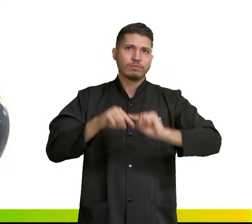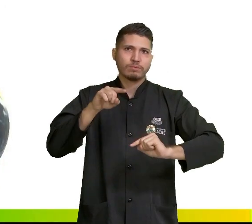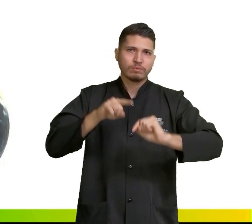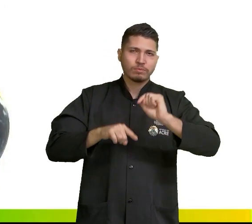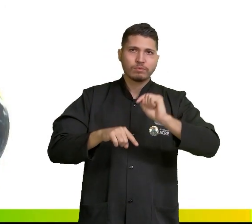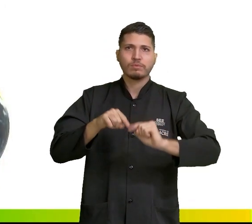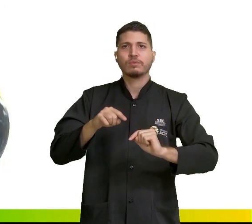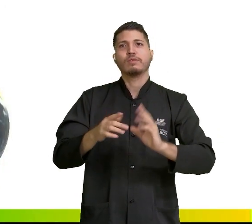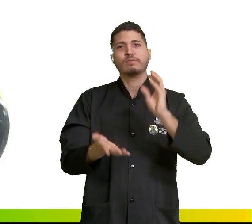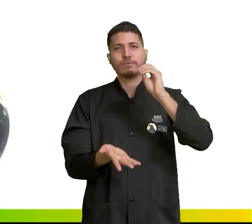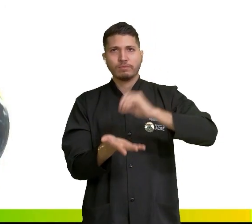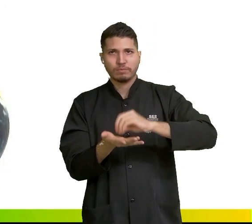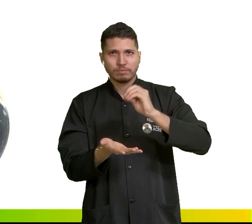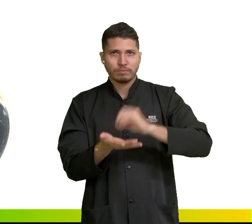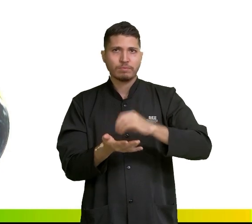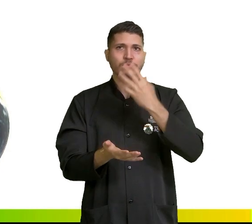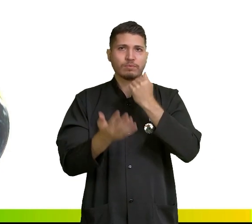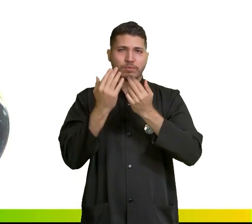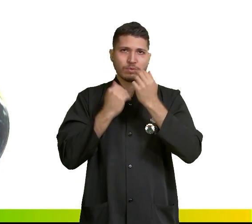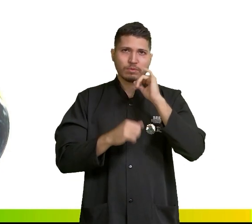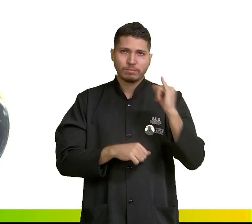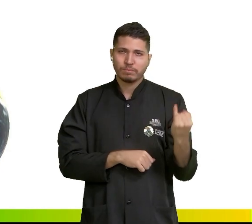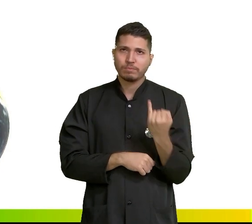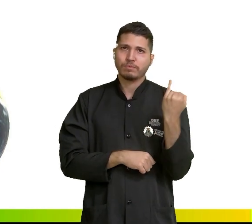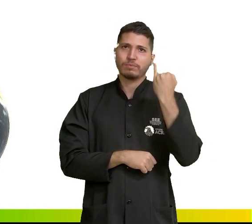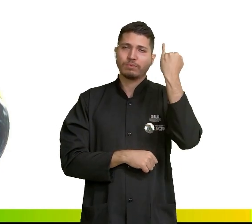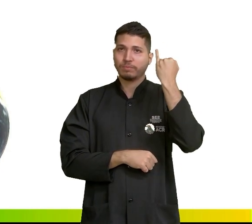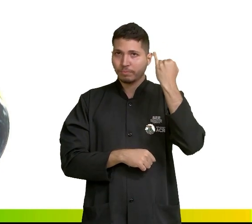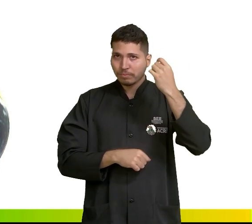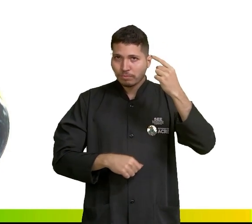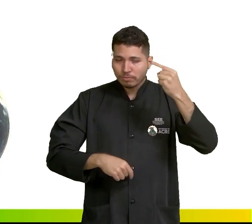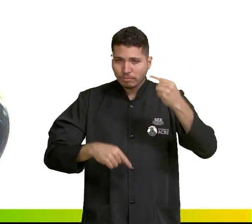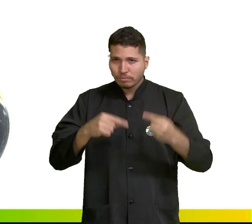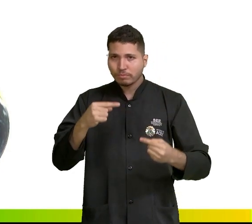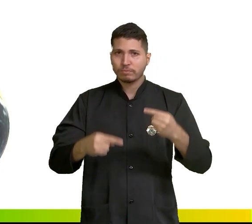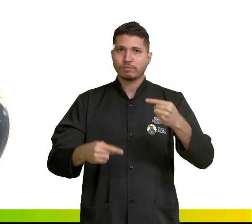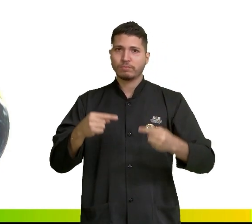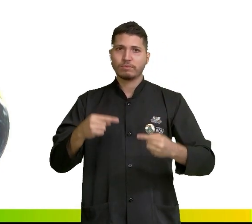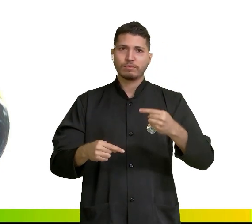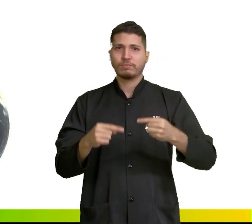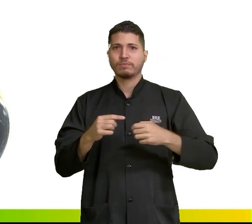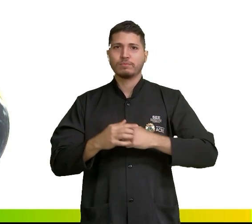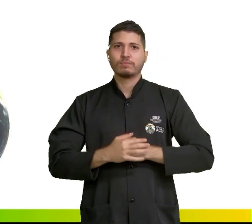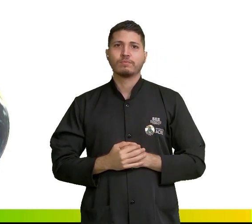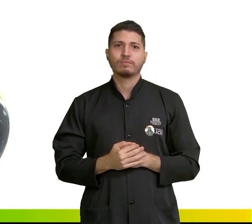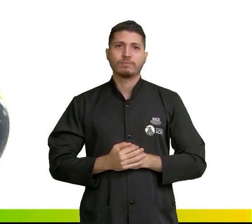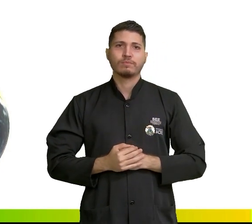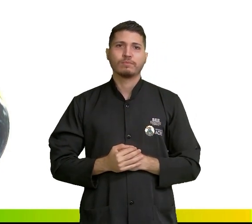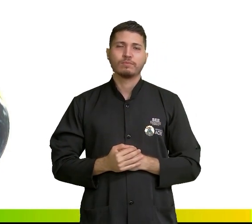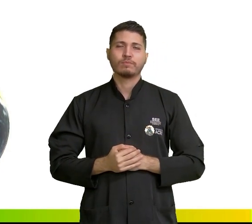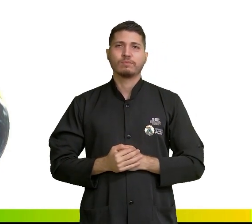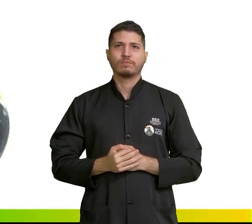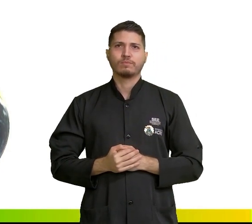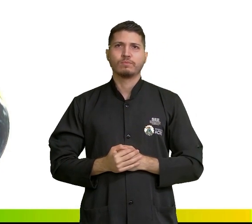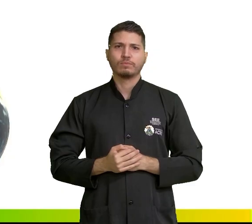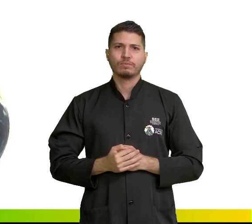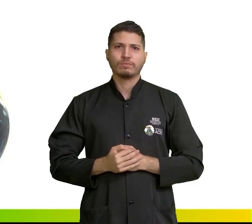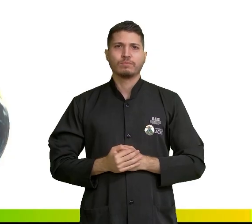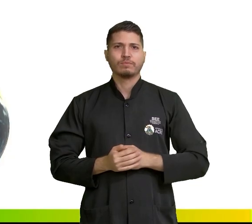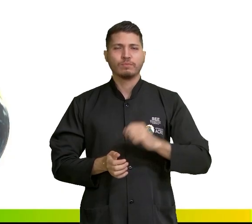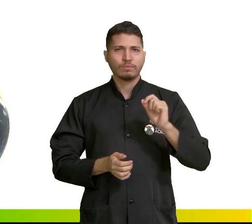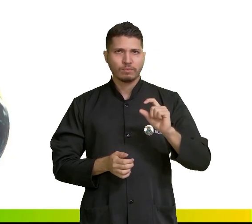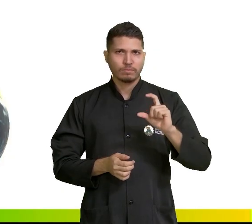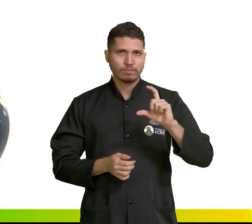alimentos, e isso é importante a gente debater. Outra coisa também, como consequência, é o aumento